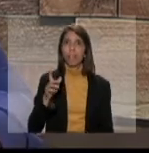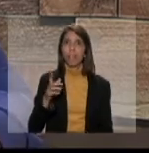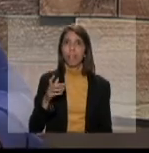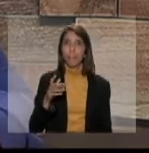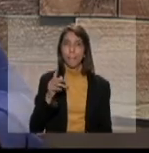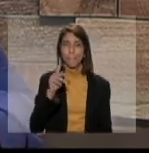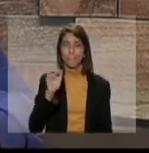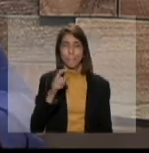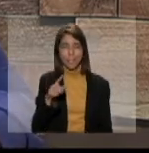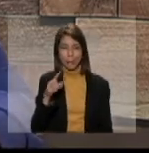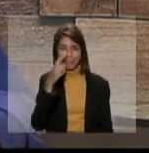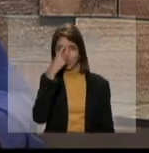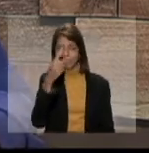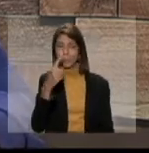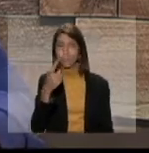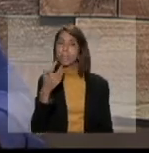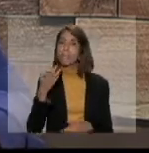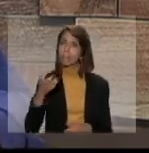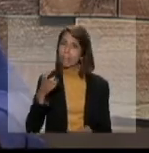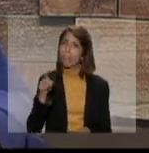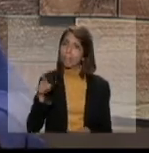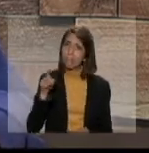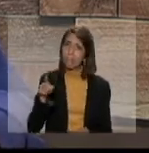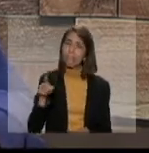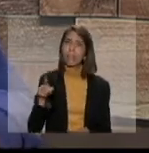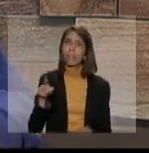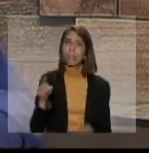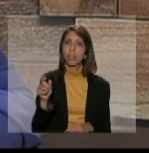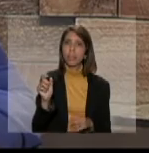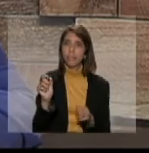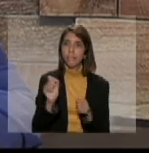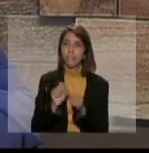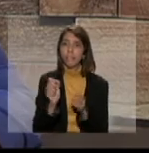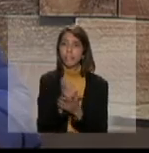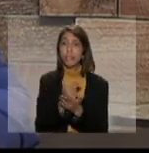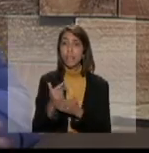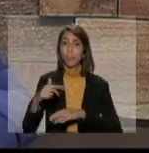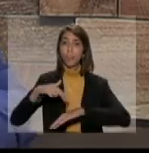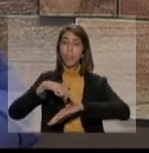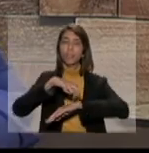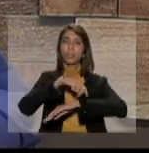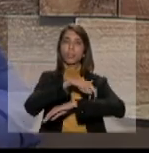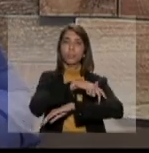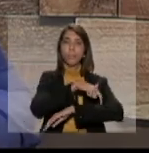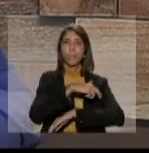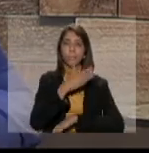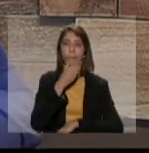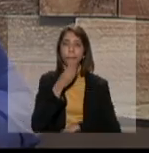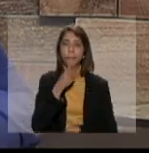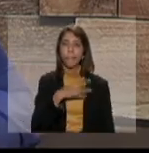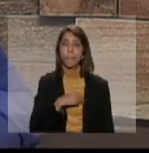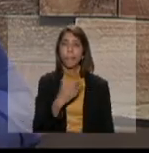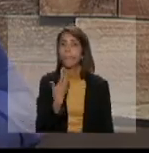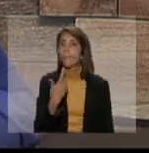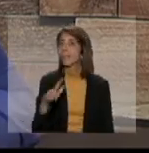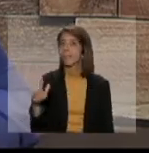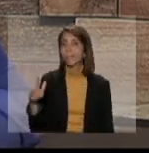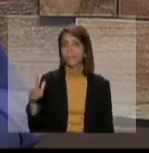queria que queria o que é um ele queria fazer desenhos ele queria fazer modelos ele queria